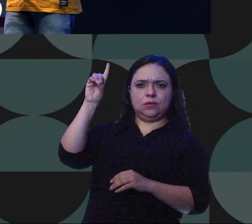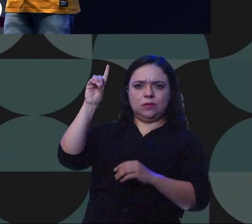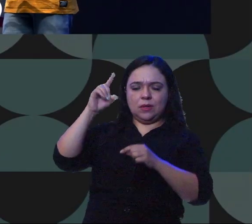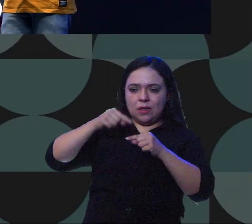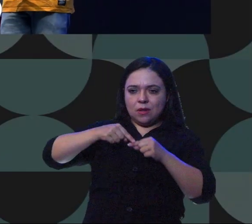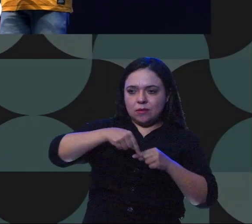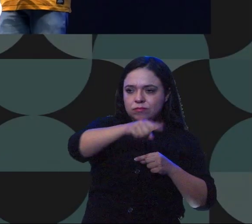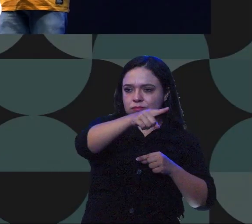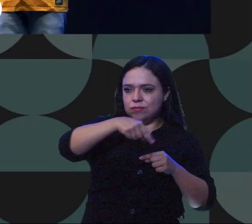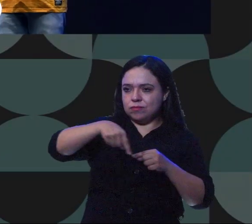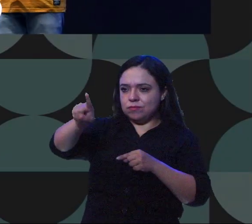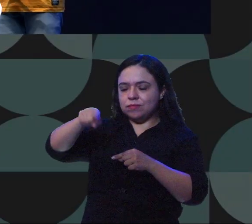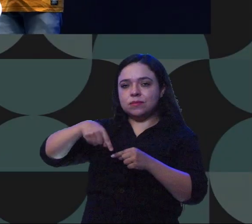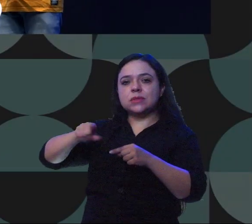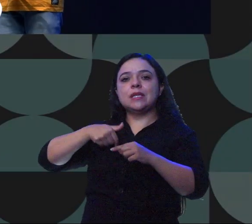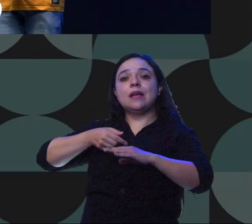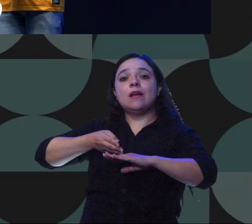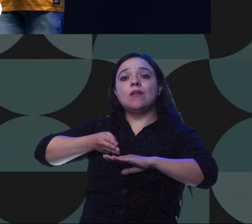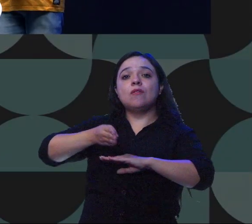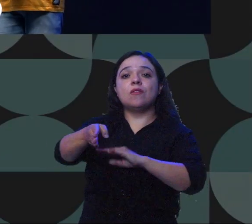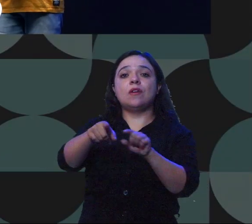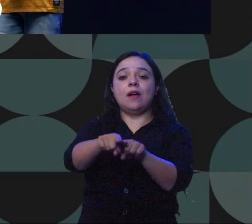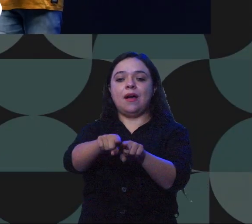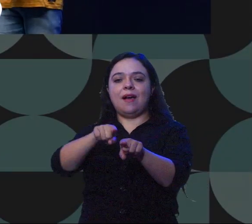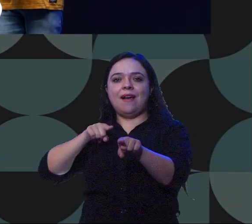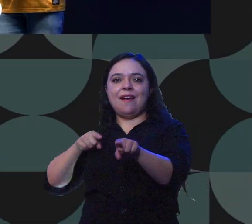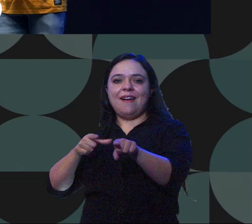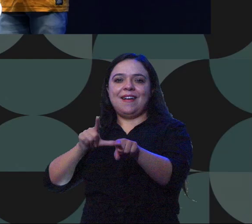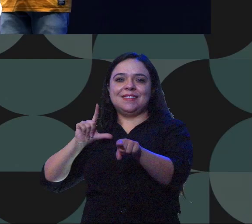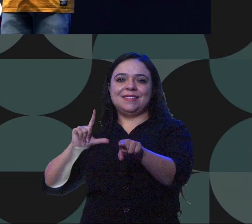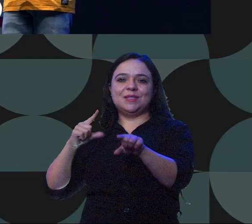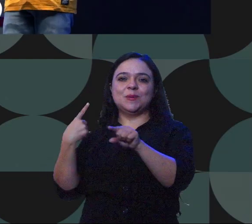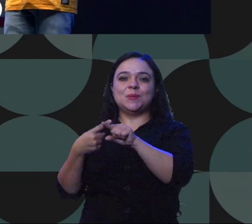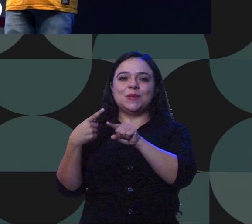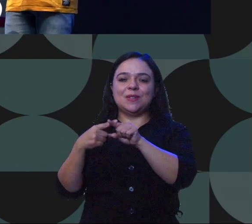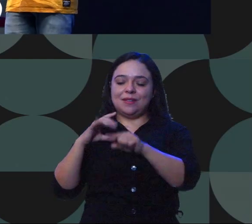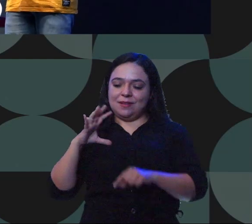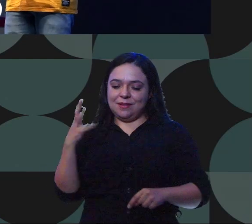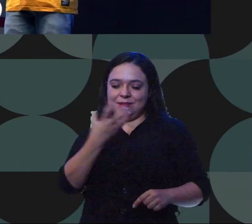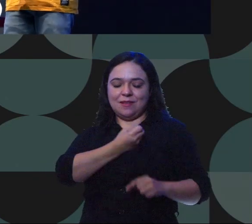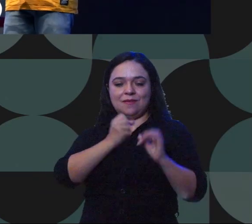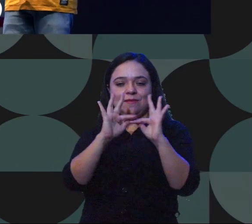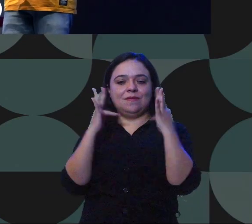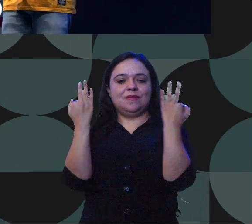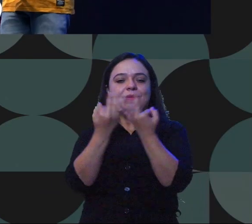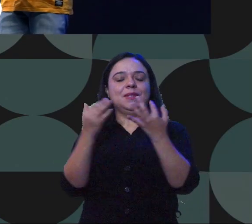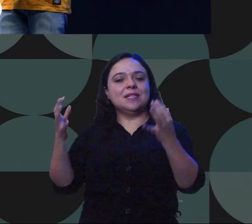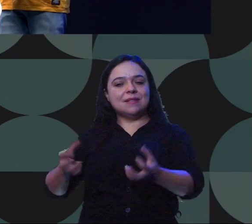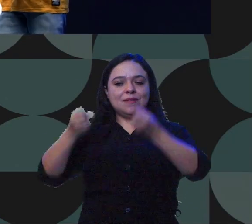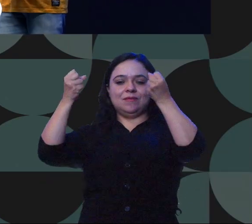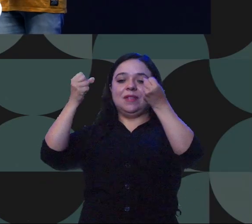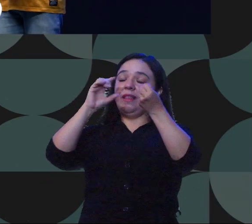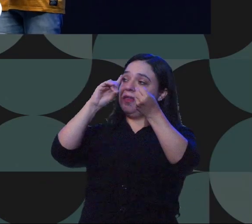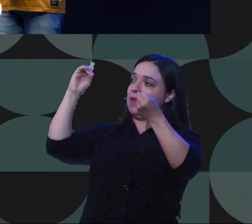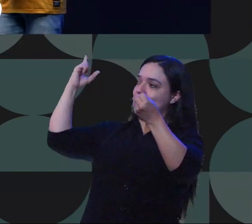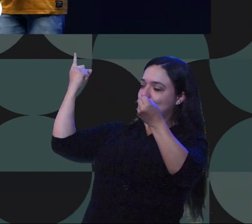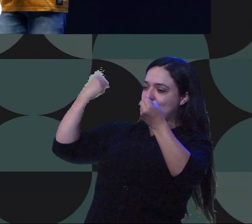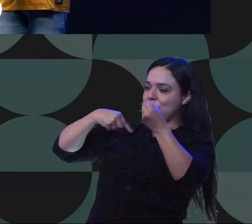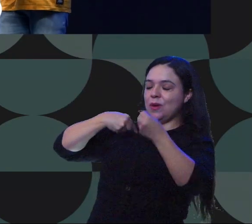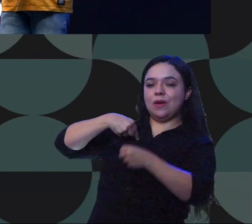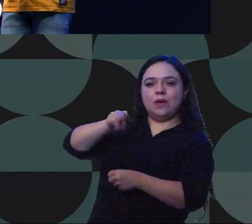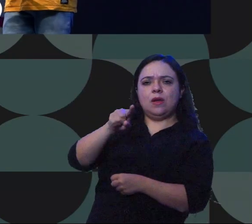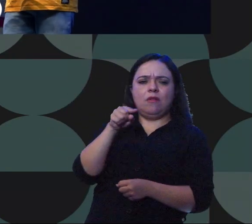vida de vocês e das suas famílias e para salvar muitas vidas. Portanto, foi Deus quem me mandou para cá e